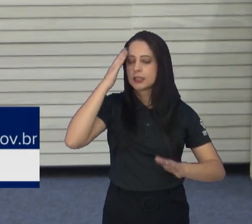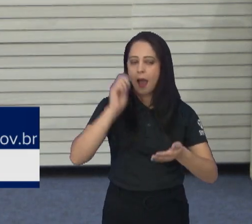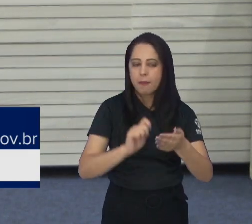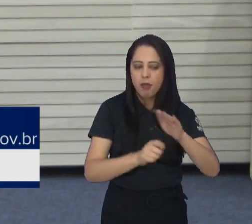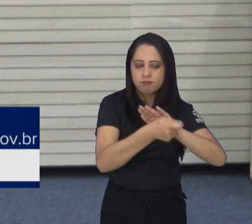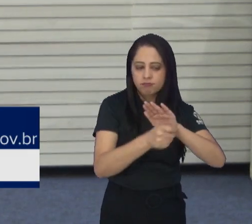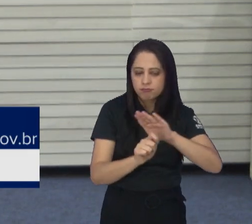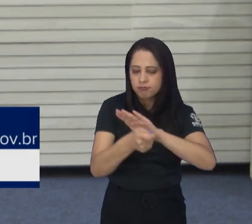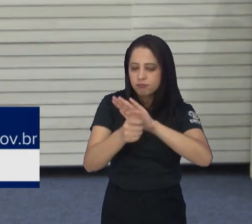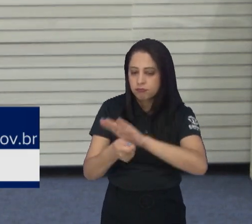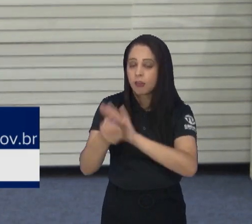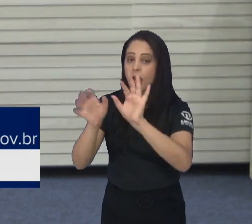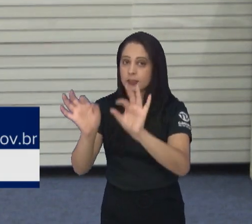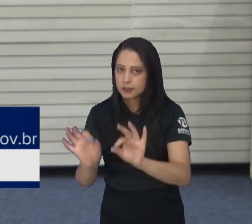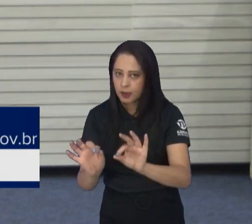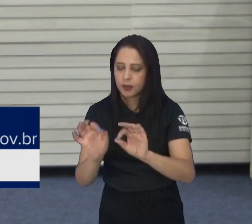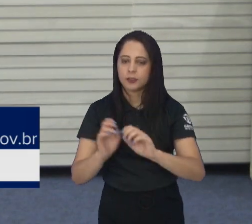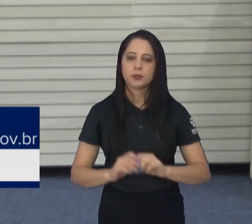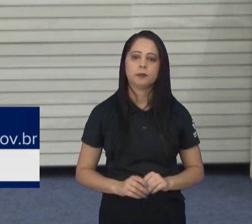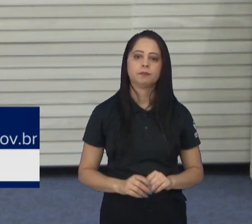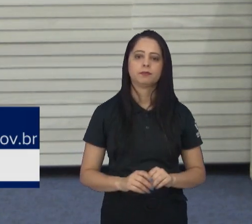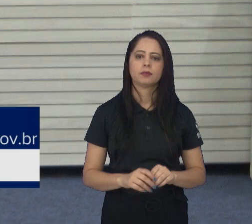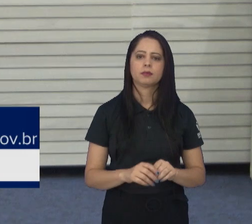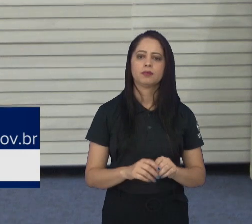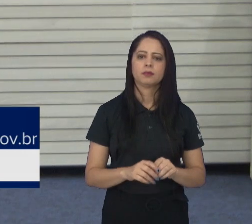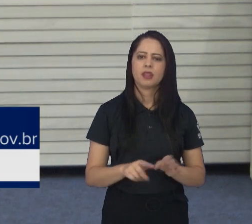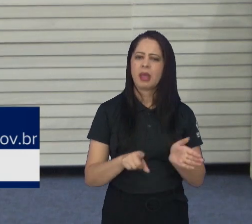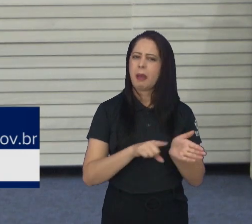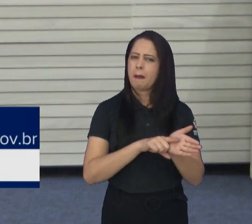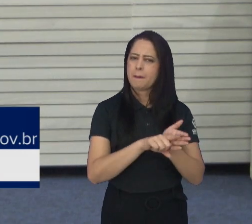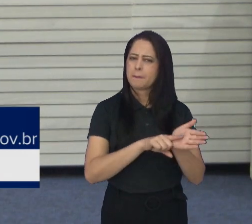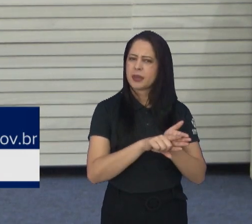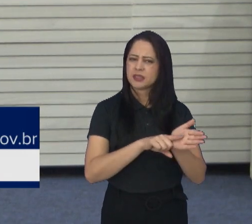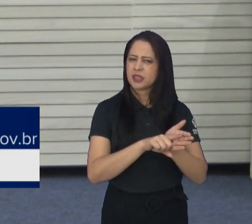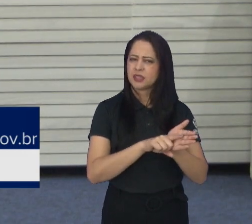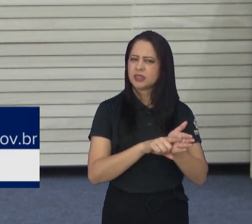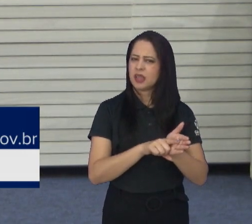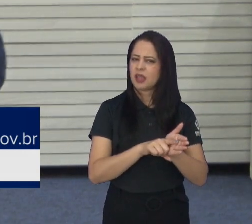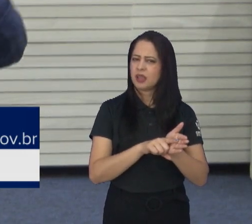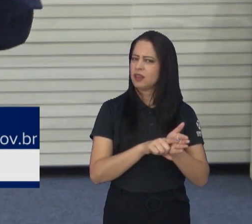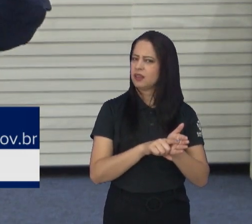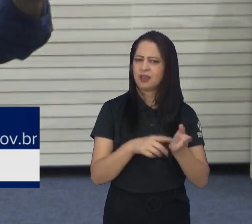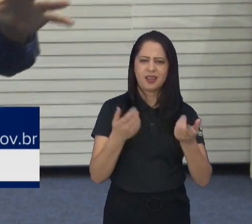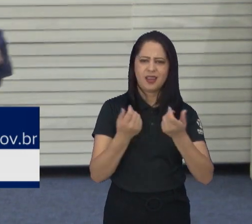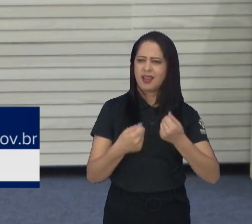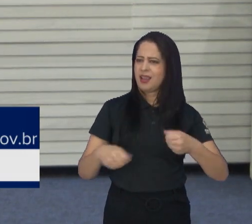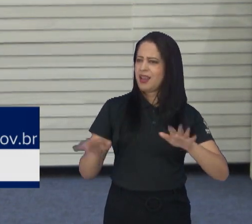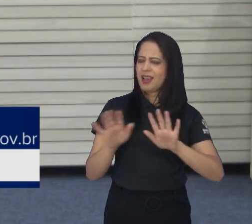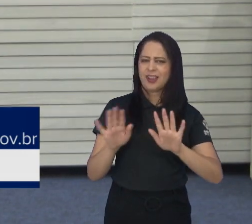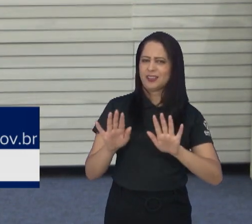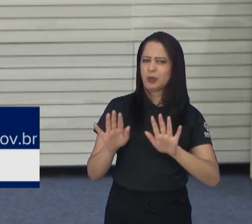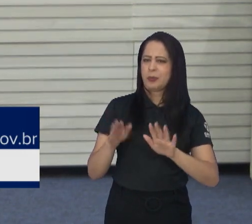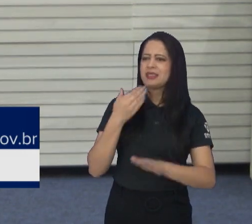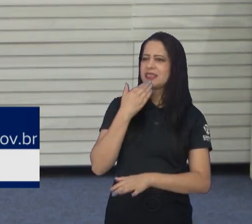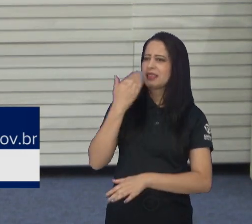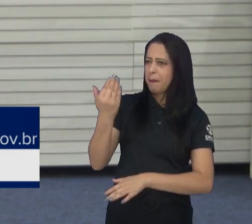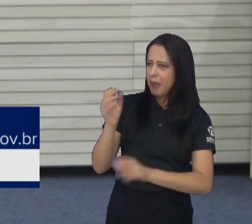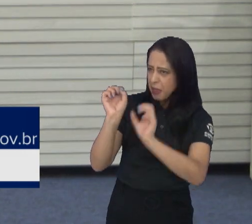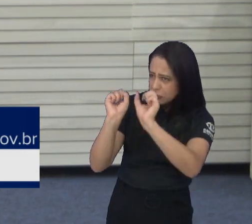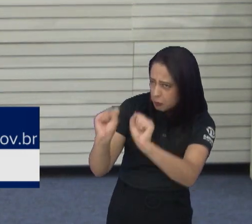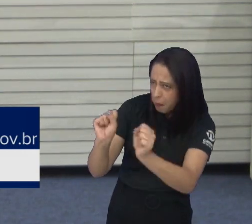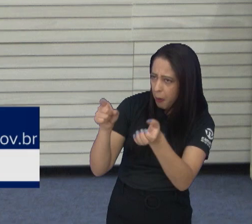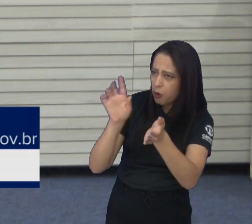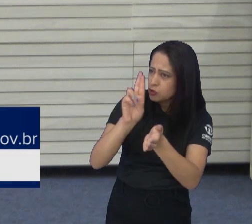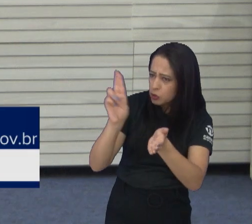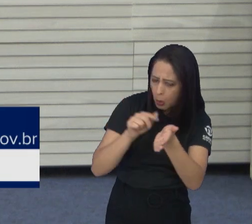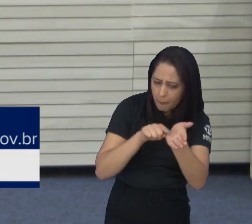investir na cidade. E pesquisa, não precisa pedir autorização para fazer pesquisa, é uma pesquisa que foi feita, eu tenho certeza que ninguém